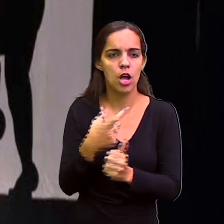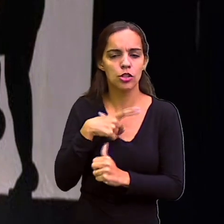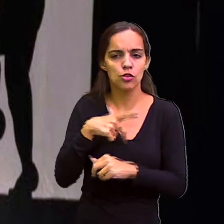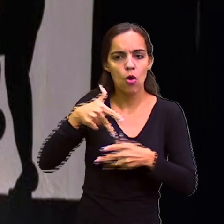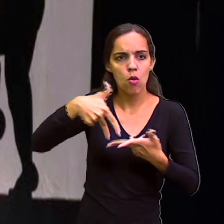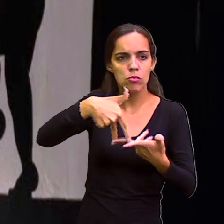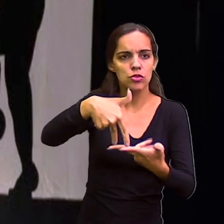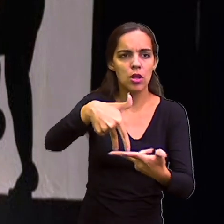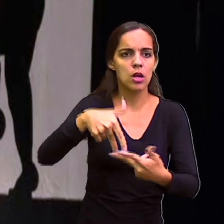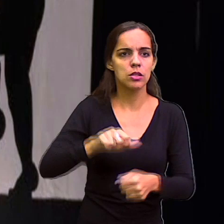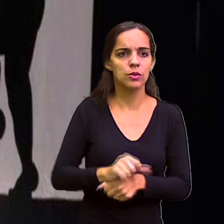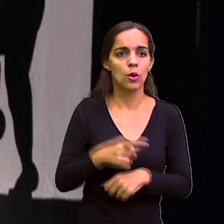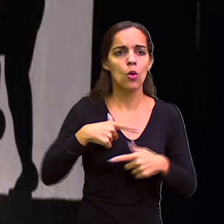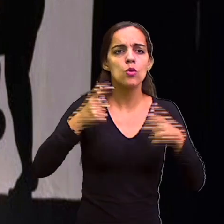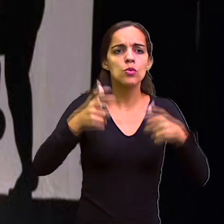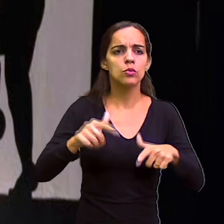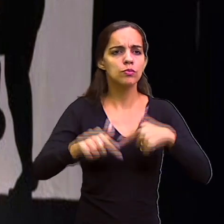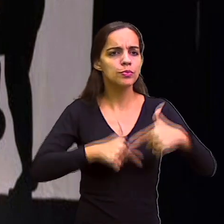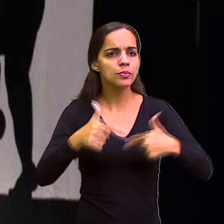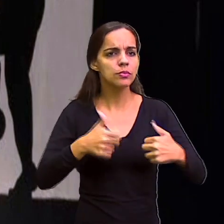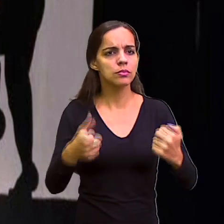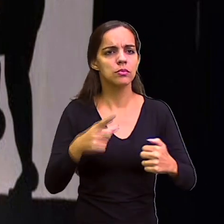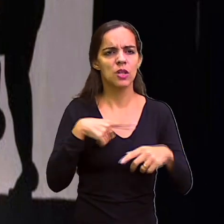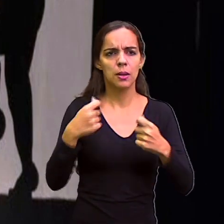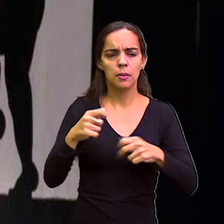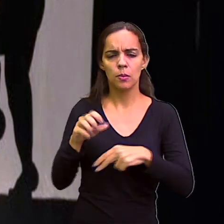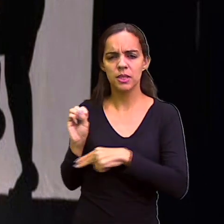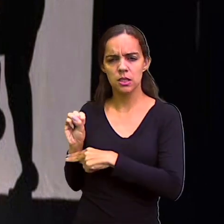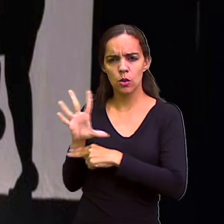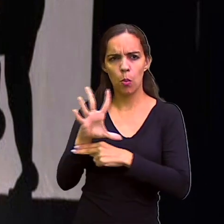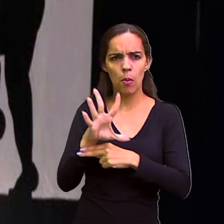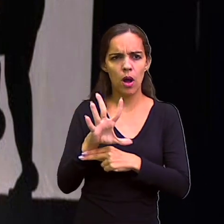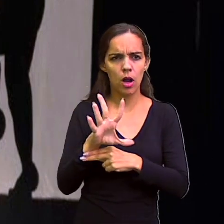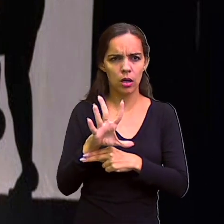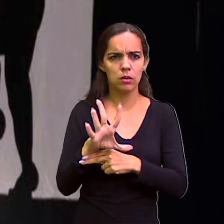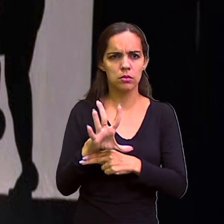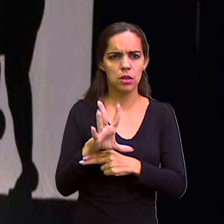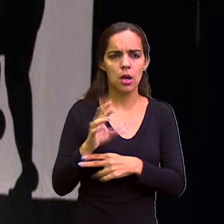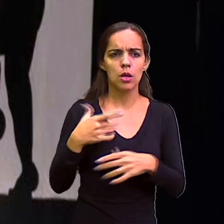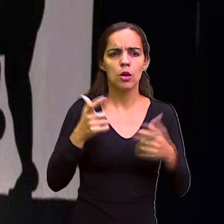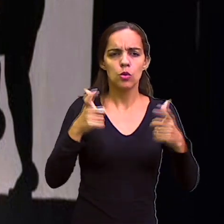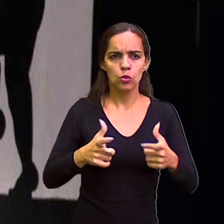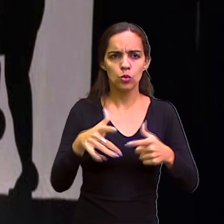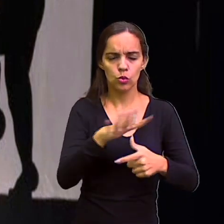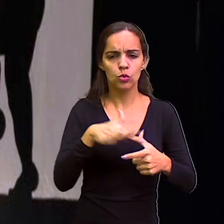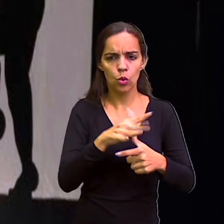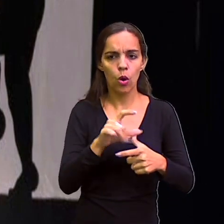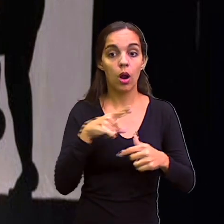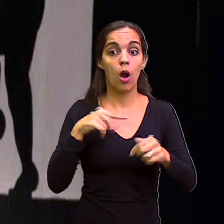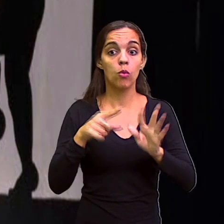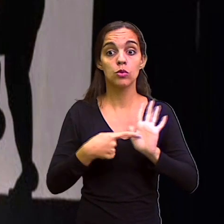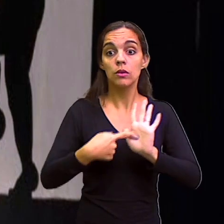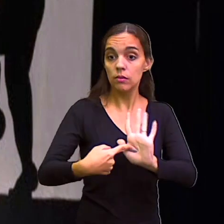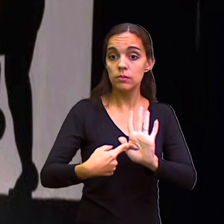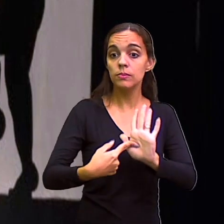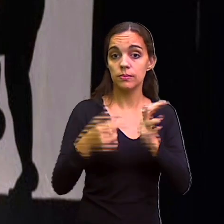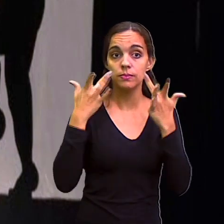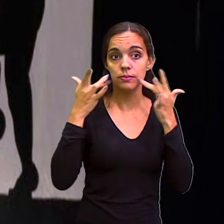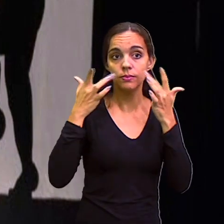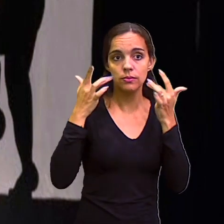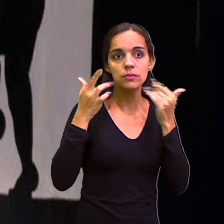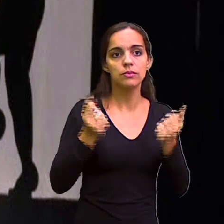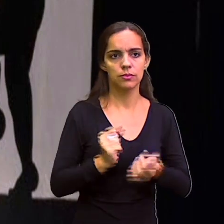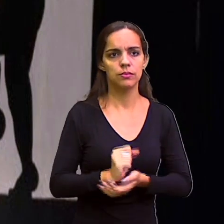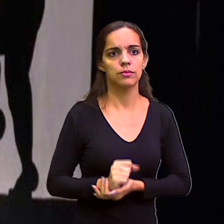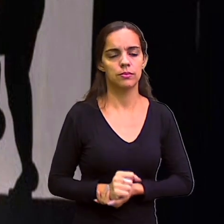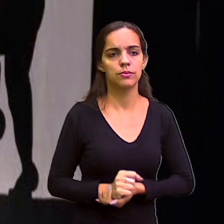um local escuro de trabalho e uma fonte de luz pontual, bem no local onde vai estar o pano branco, o